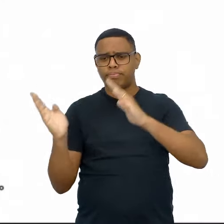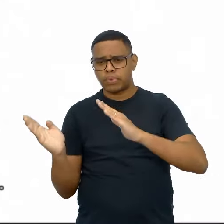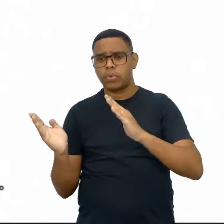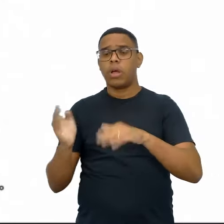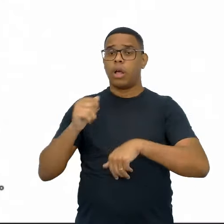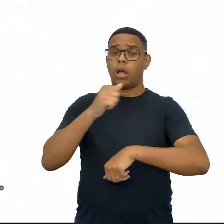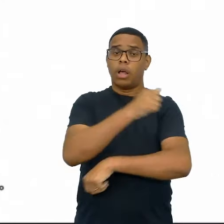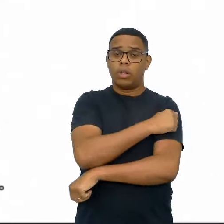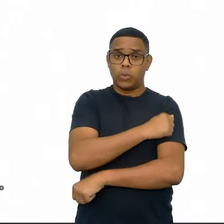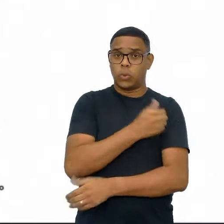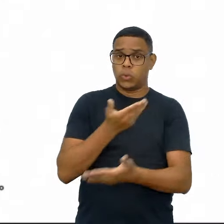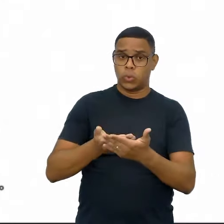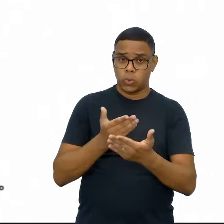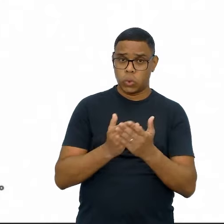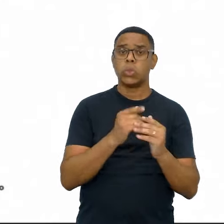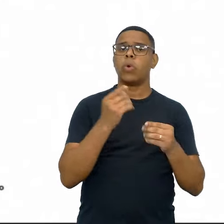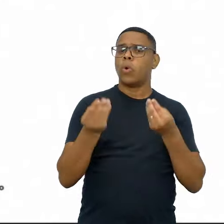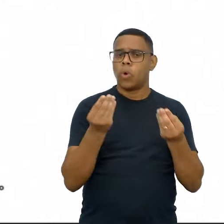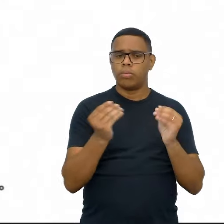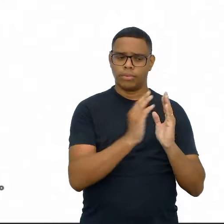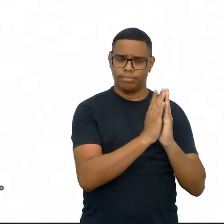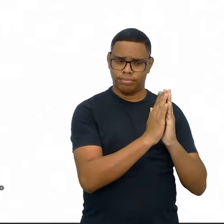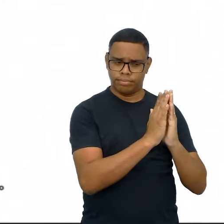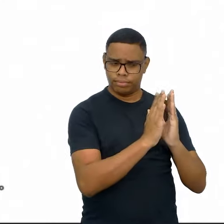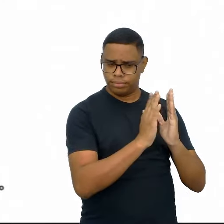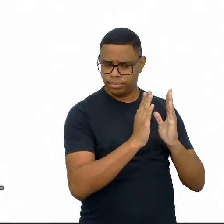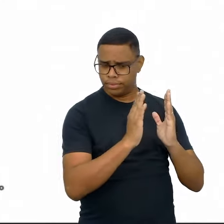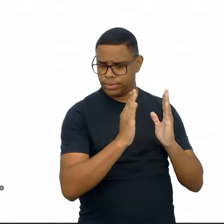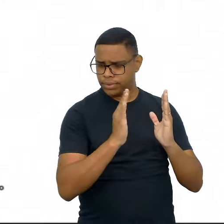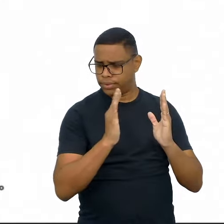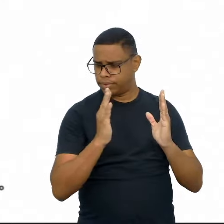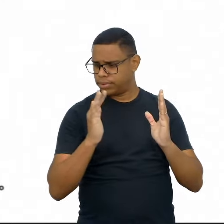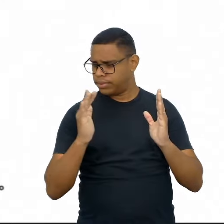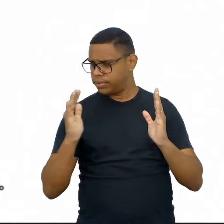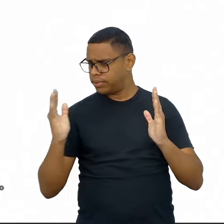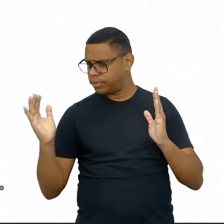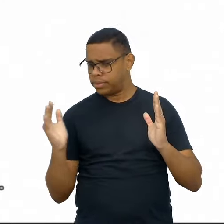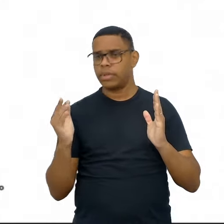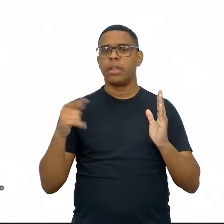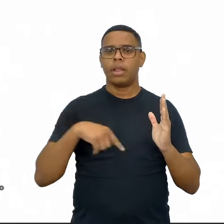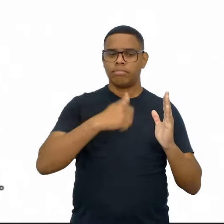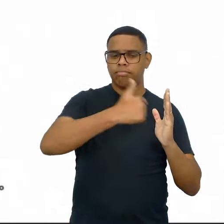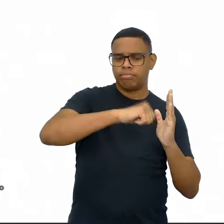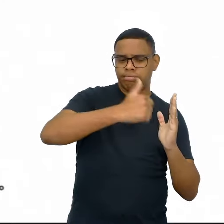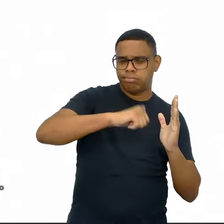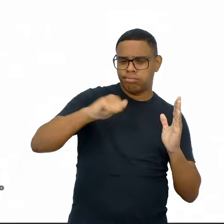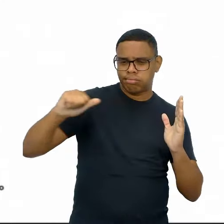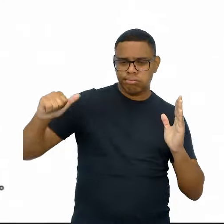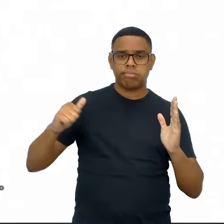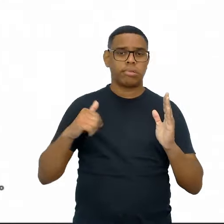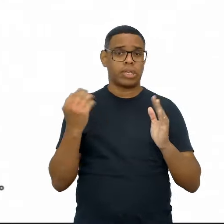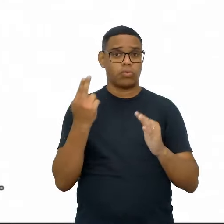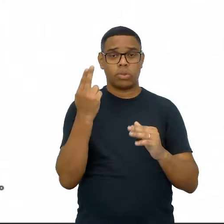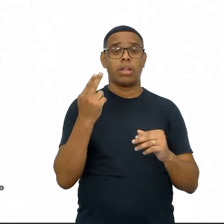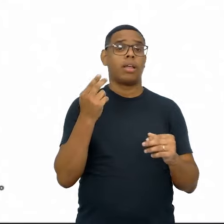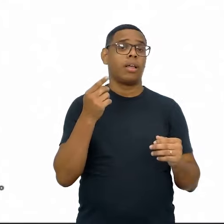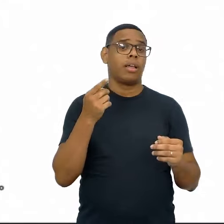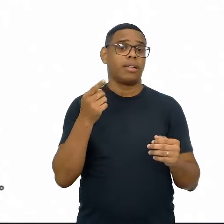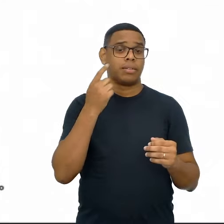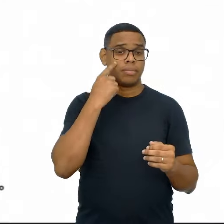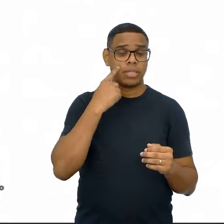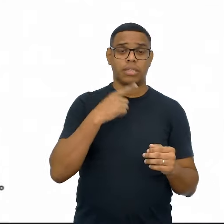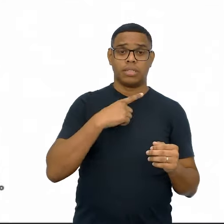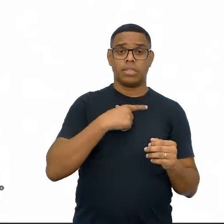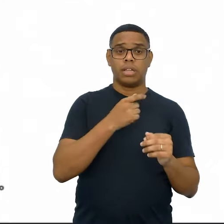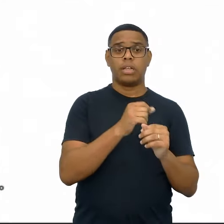né? Bem como os nossos, né? Porque é formando que somos formados, né? E assim, não dá para esperar que se passe um